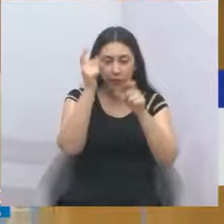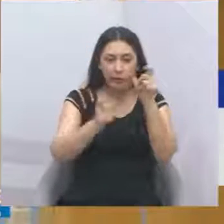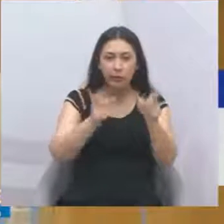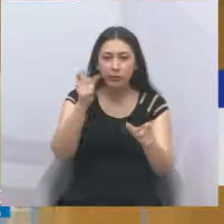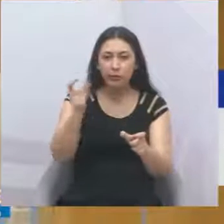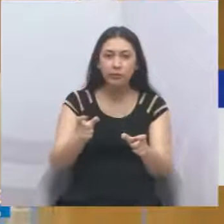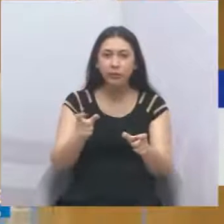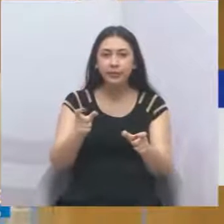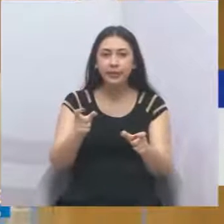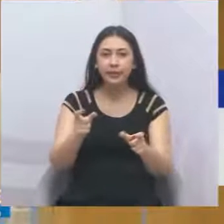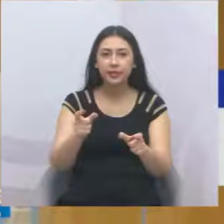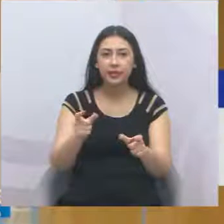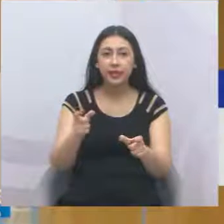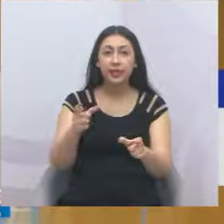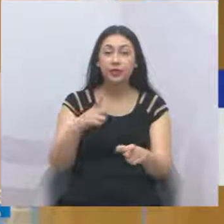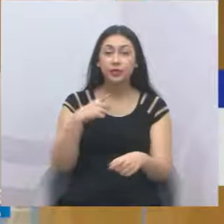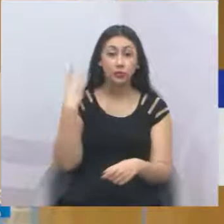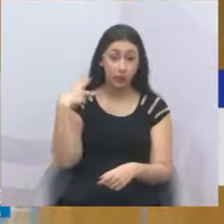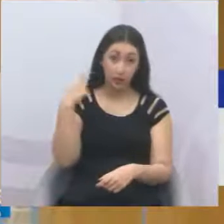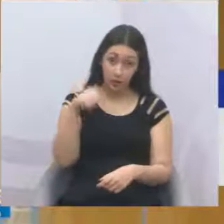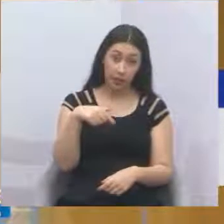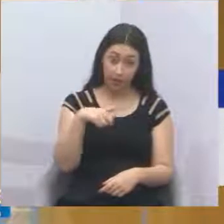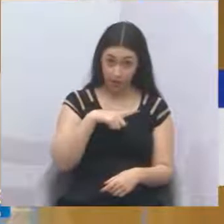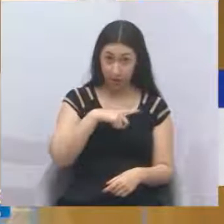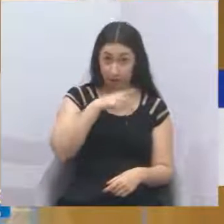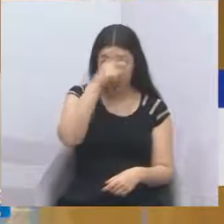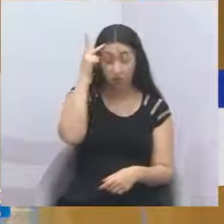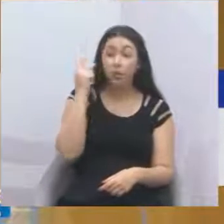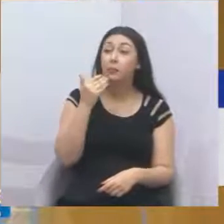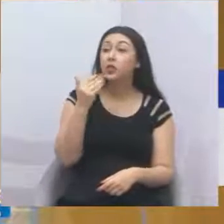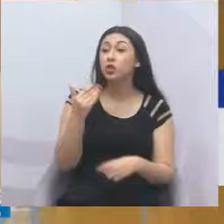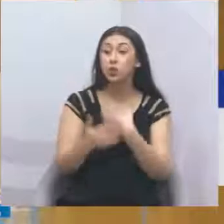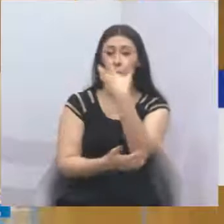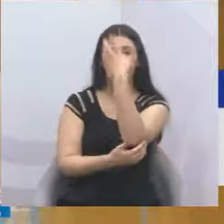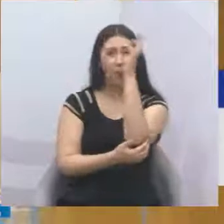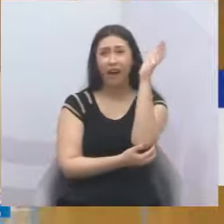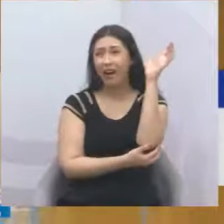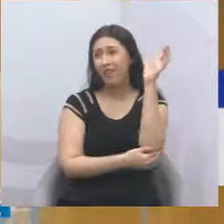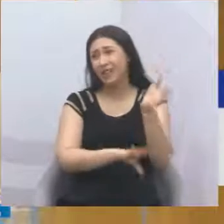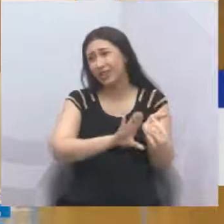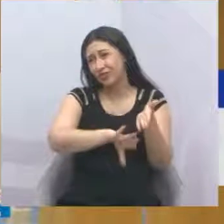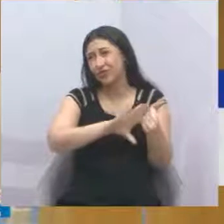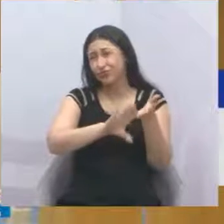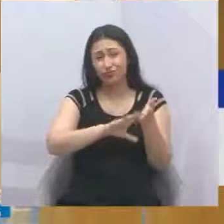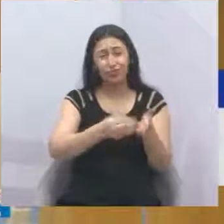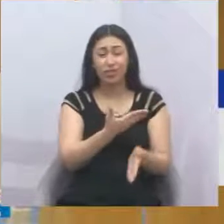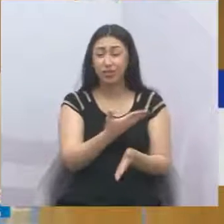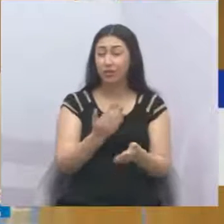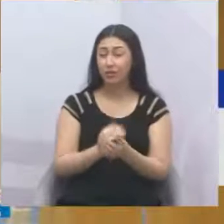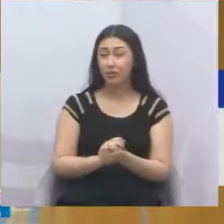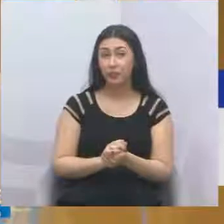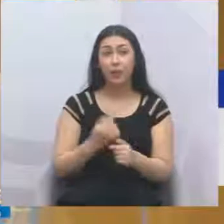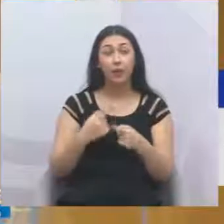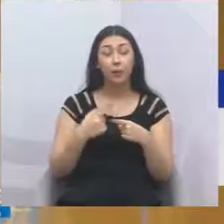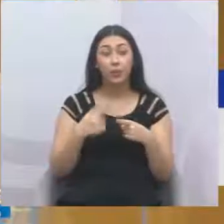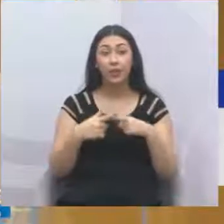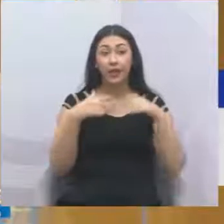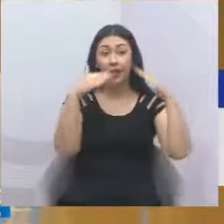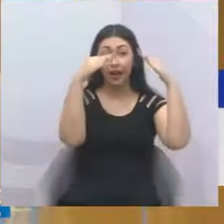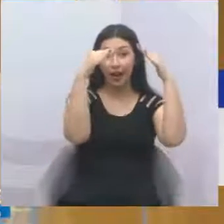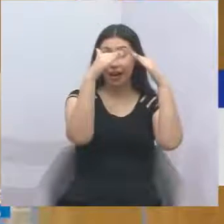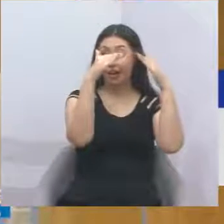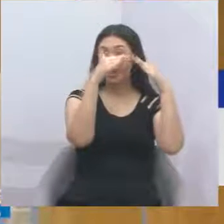vereadores recebem em seus gabinetes pedidos de retirada de árvore, porque as residências